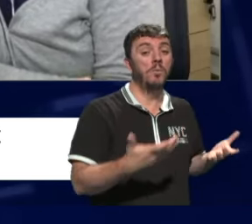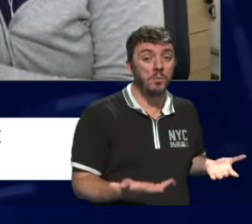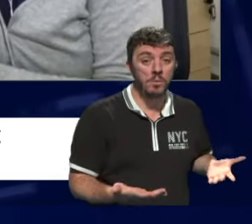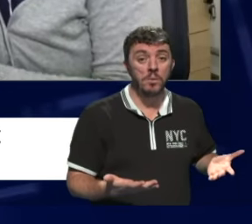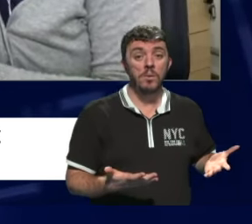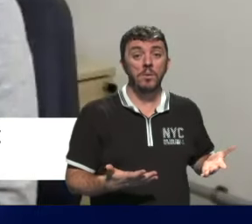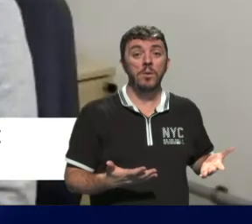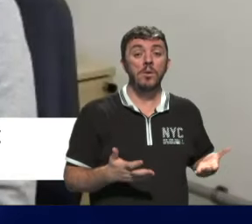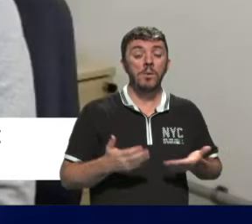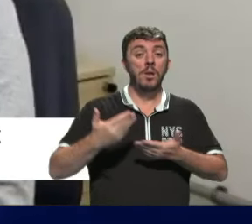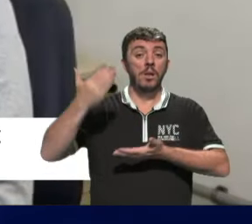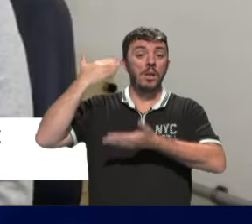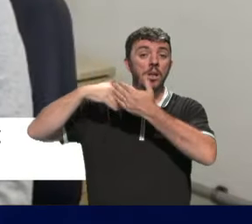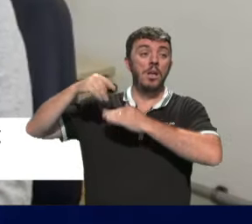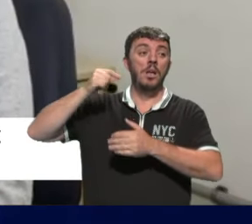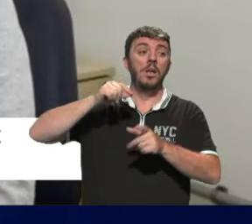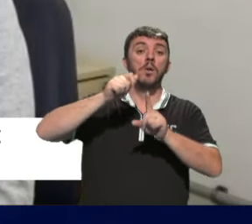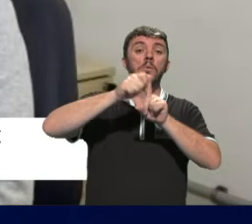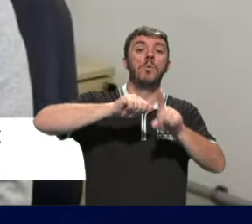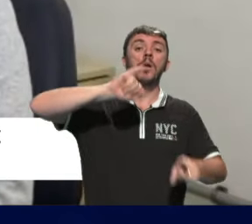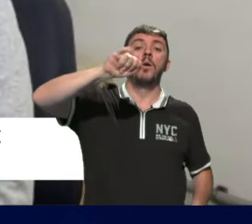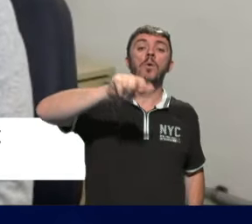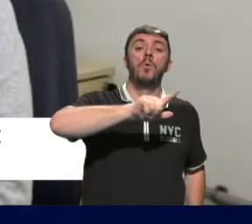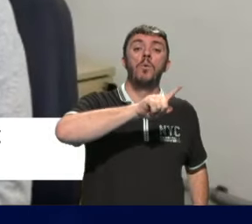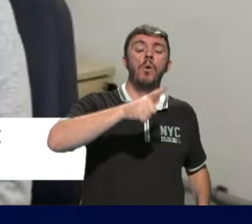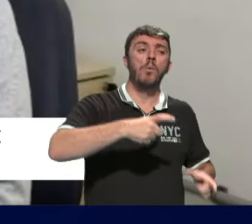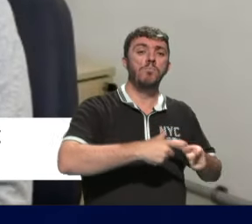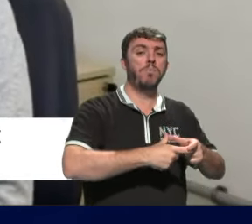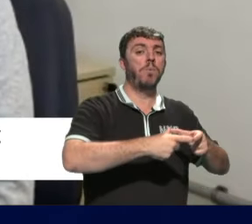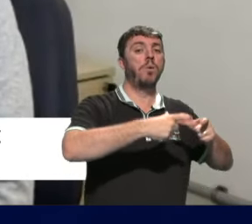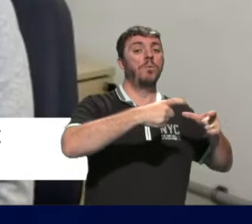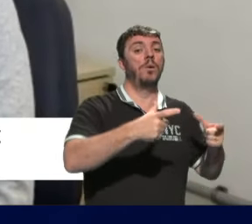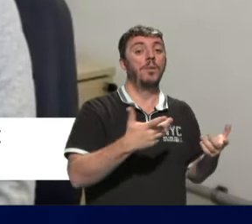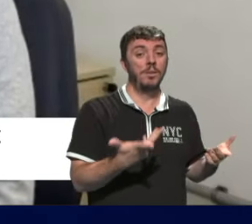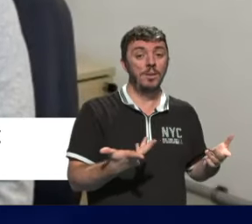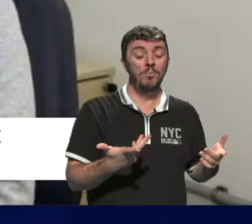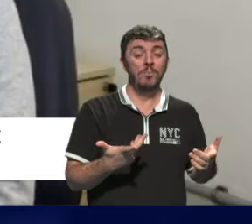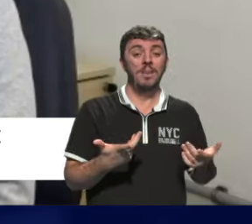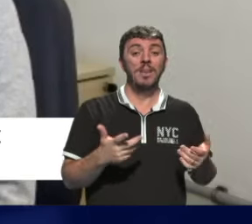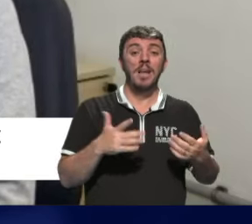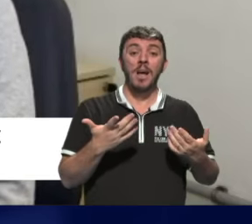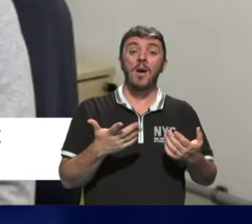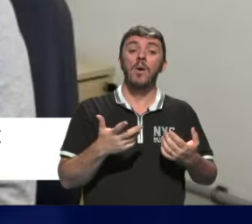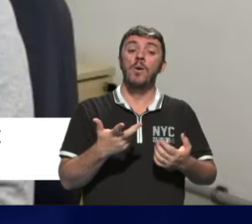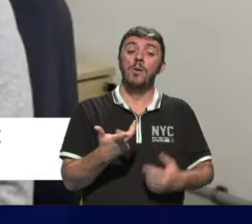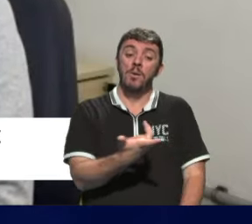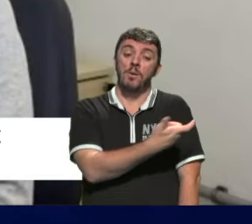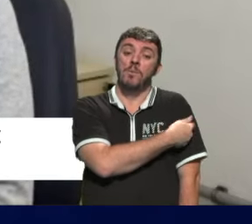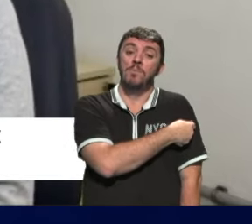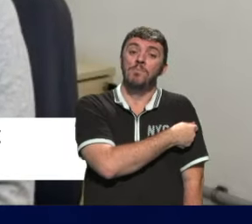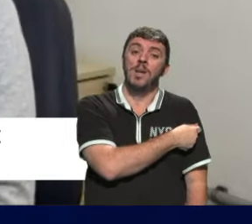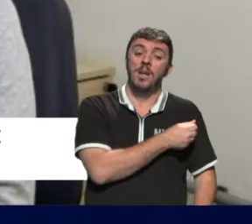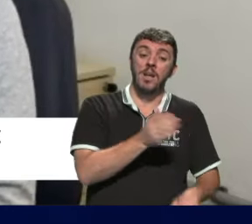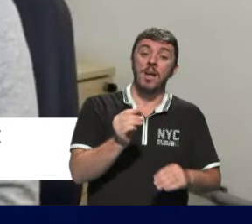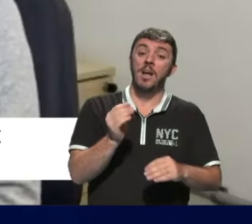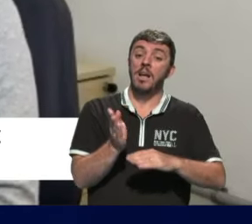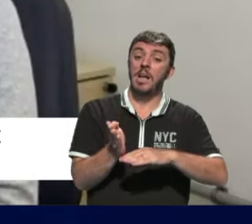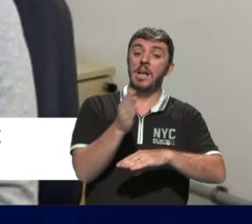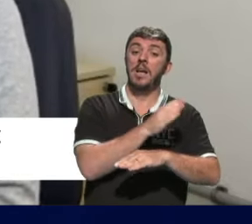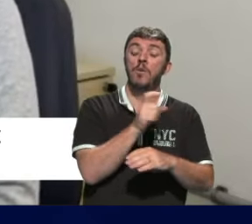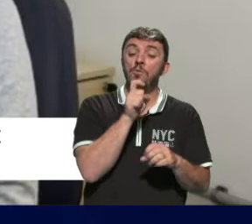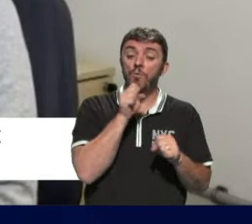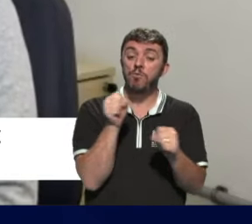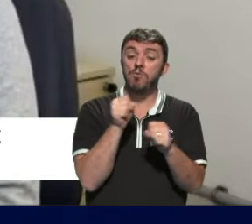no mês de julho, por exemplo, né? E o objetivo de nós vacinarmos antes do inverno é justamente para quando chegar